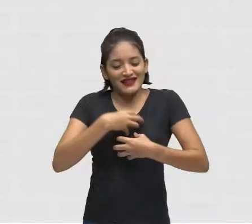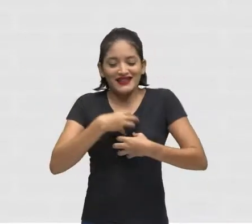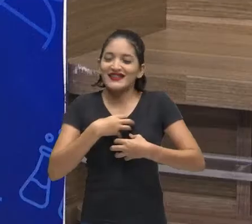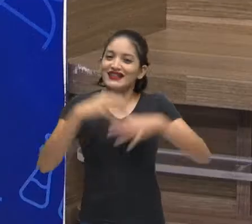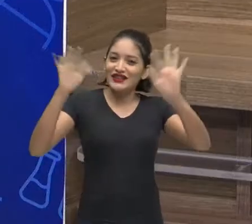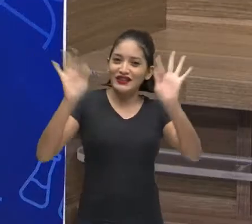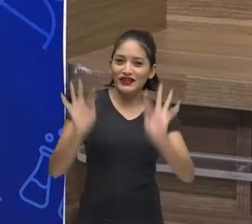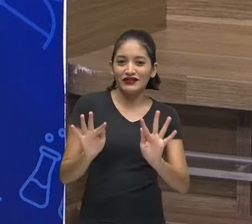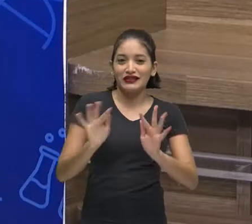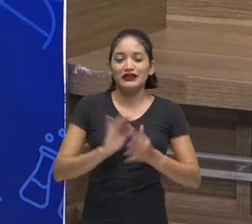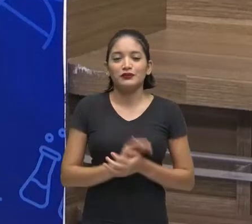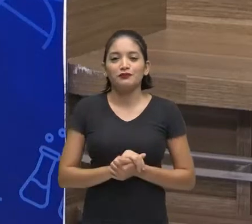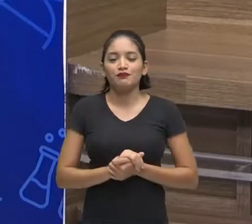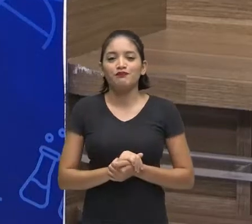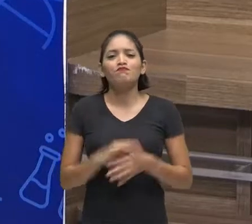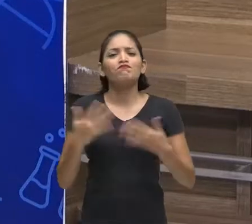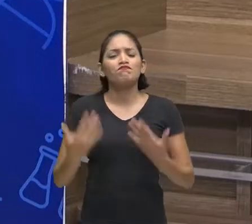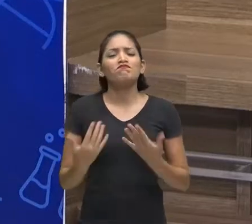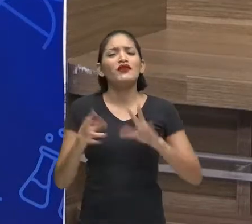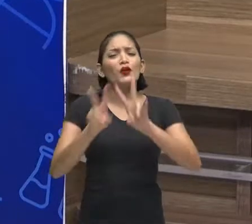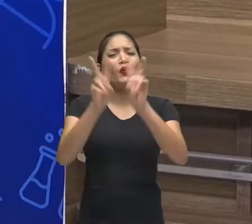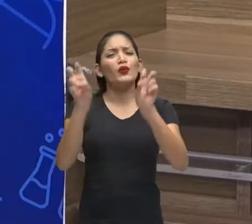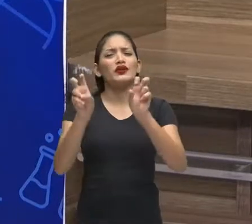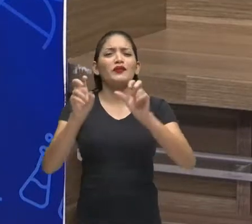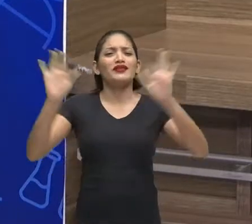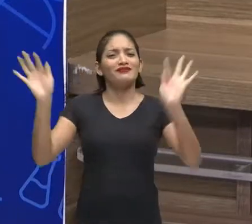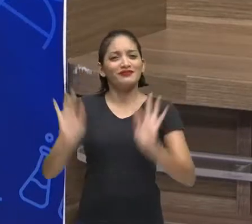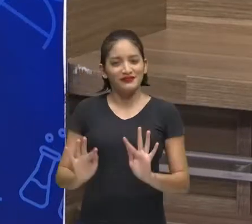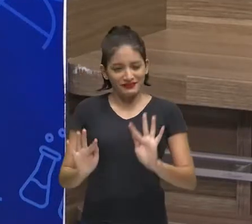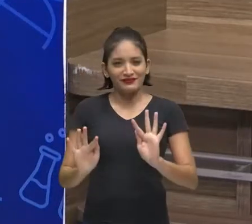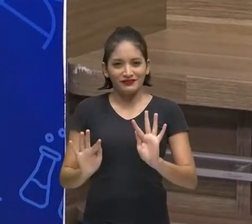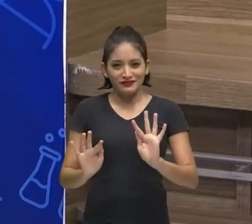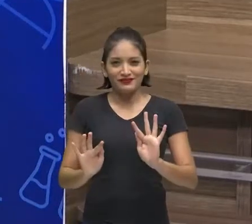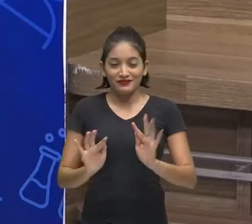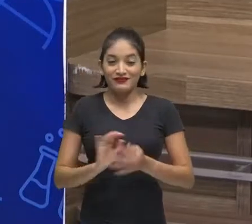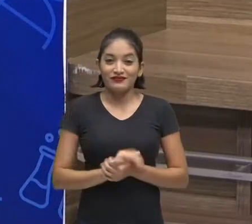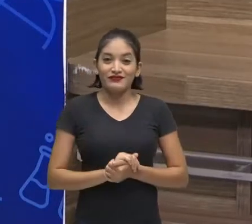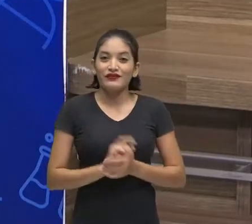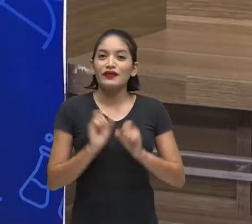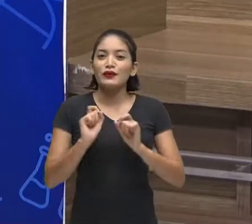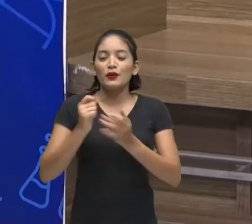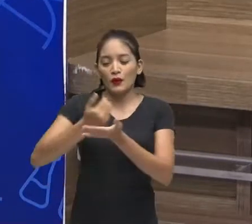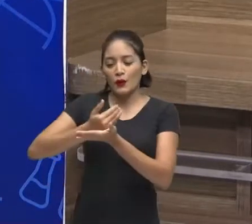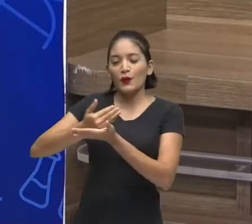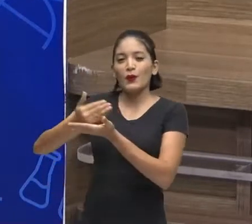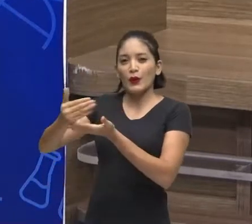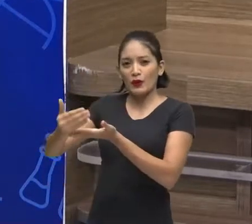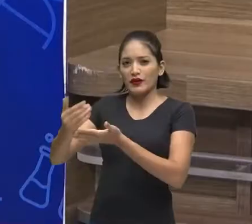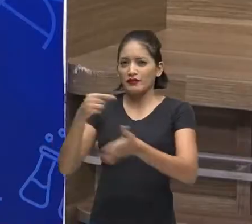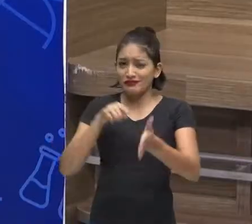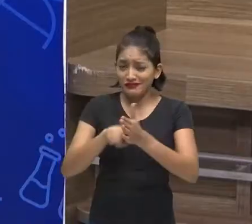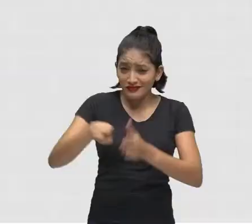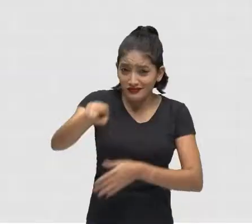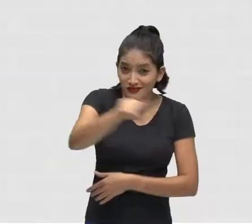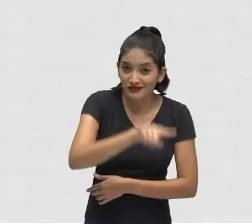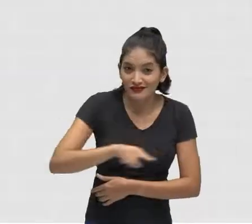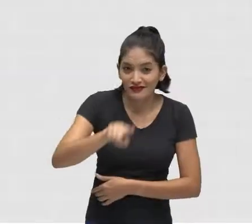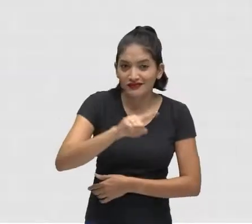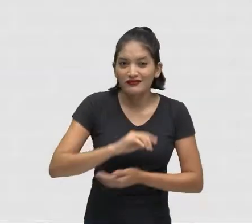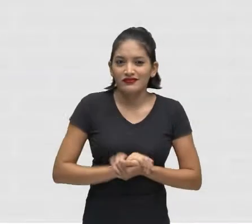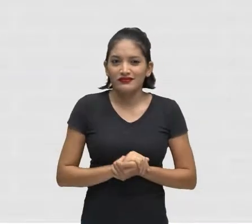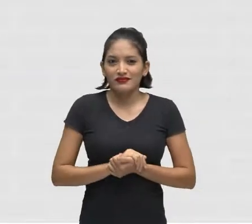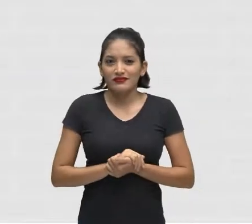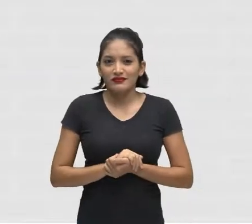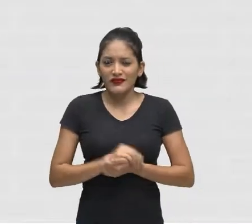felicidade. Por falar em felicidade, o que nós vamos começar perguntando? Como